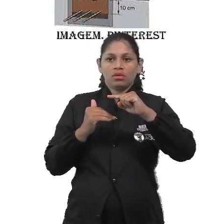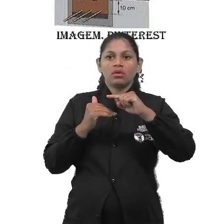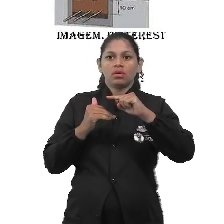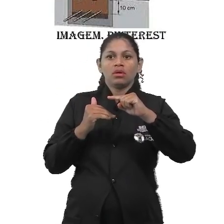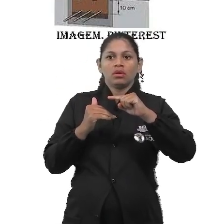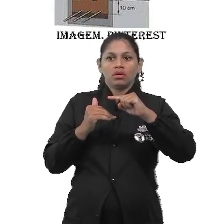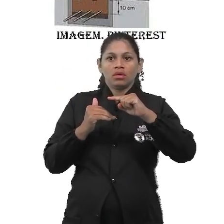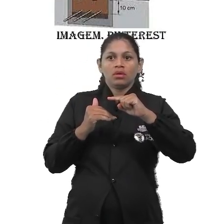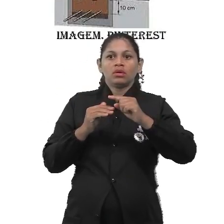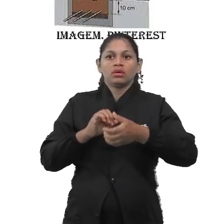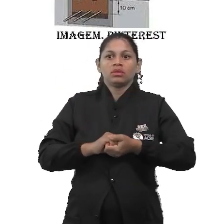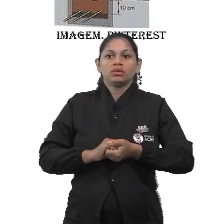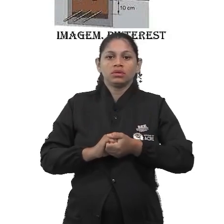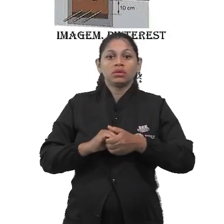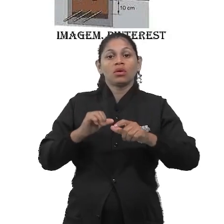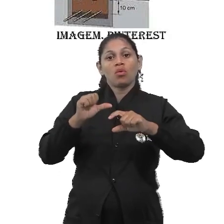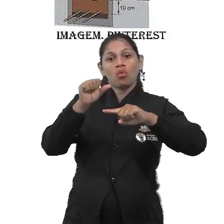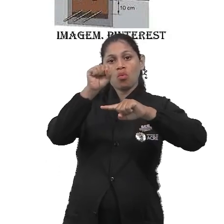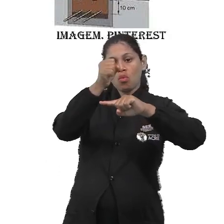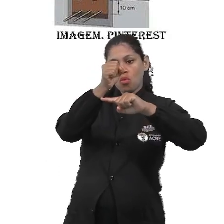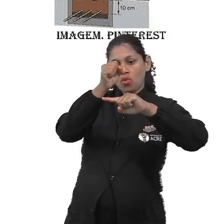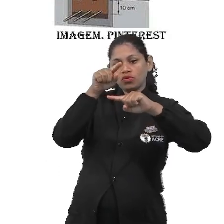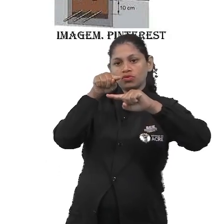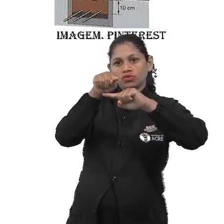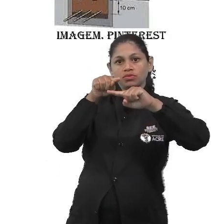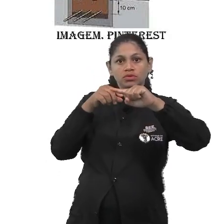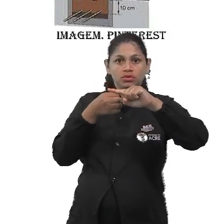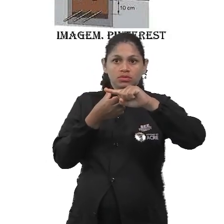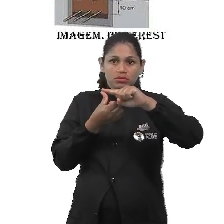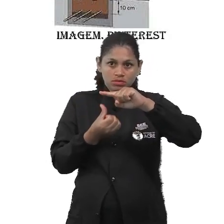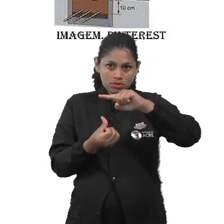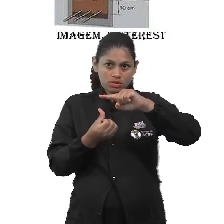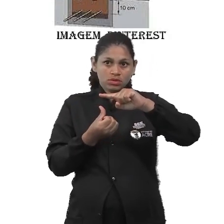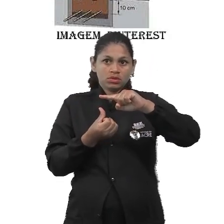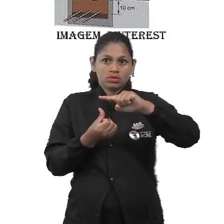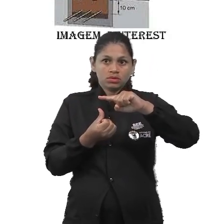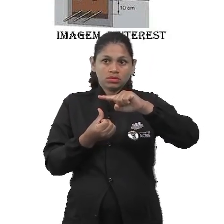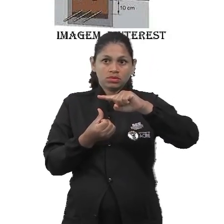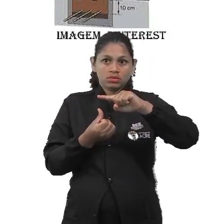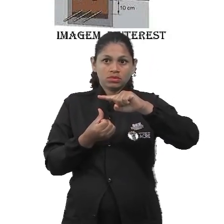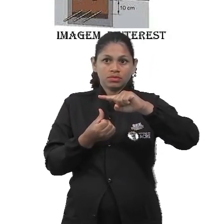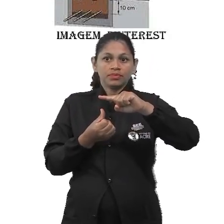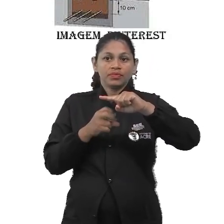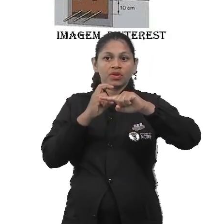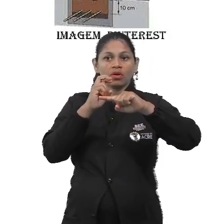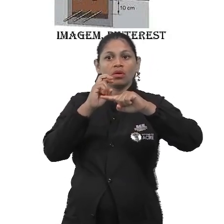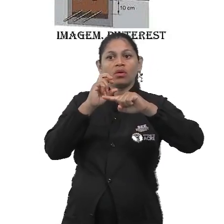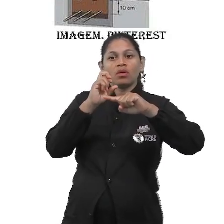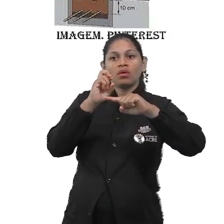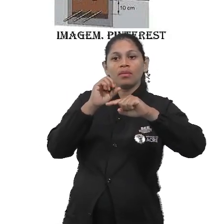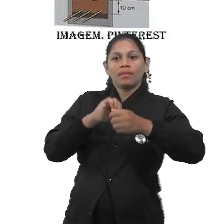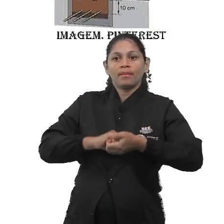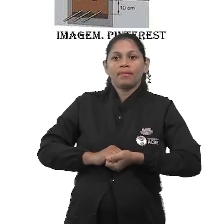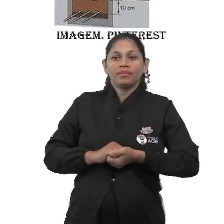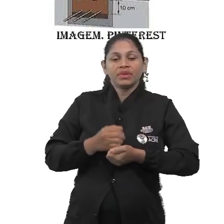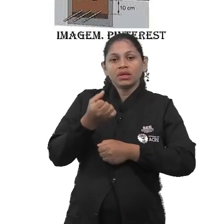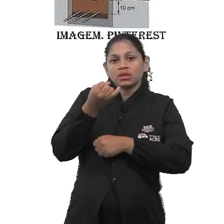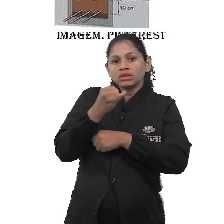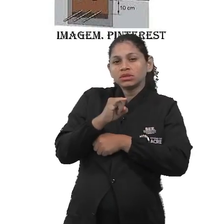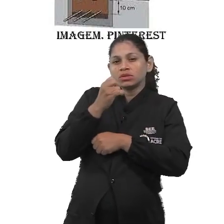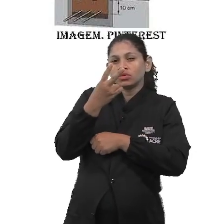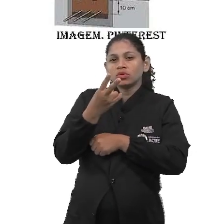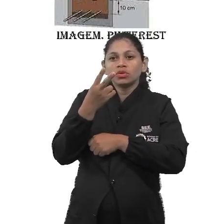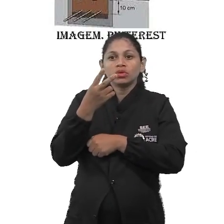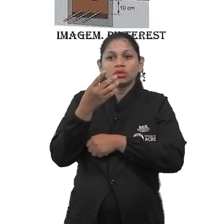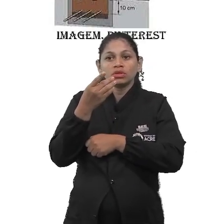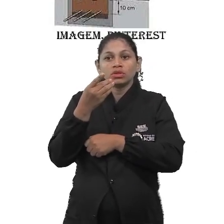bom? Para finalizar agora eu tenho aqui, ó, essa ideia do x vai ficar o quê? Se em 2 dias eles trabalharam 36